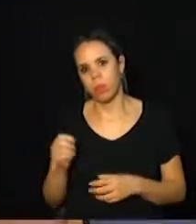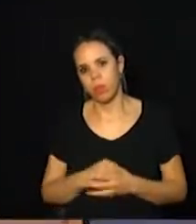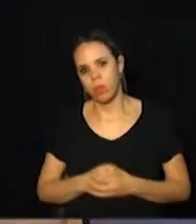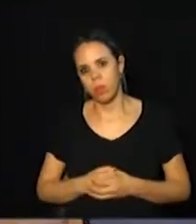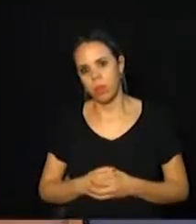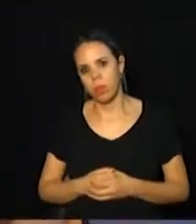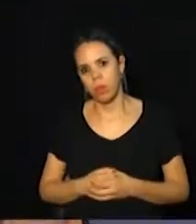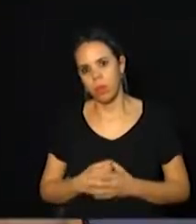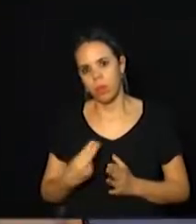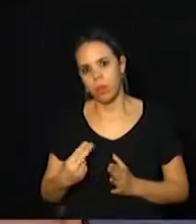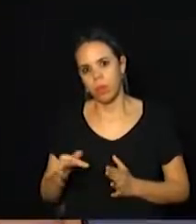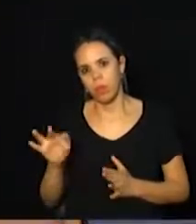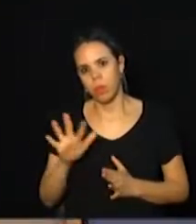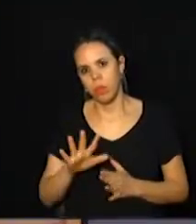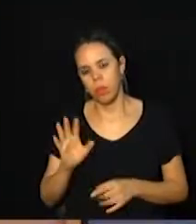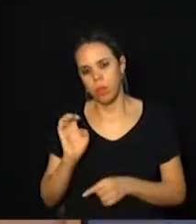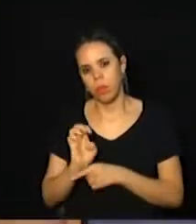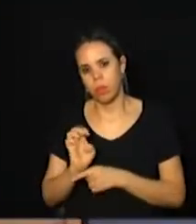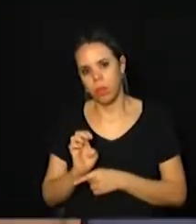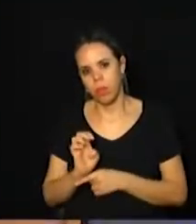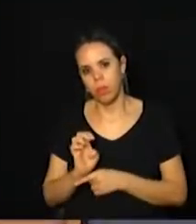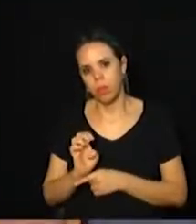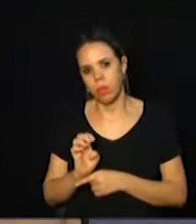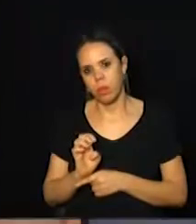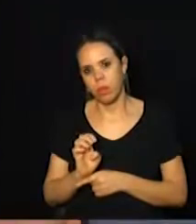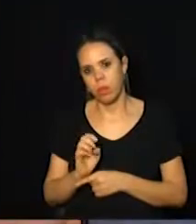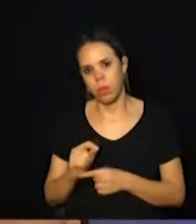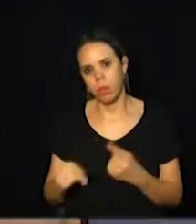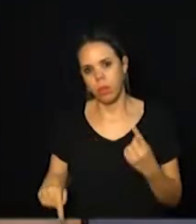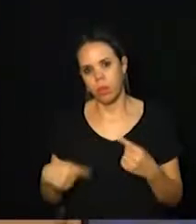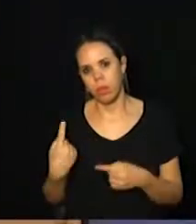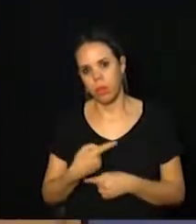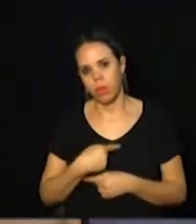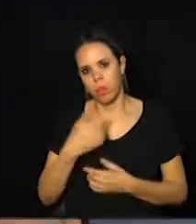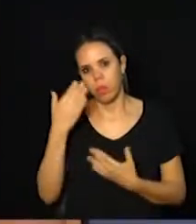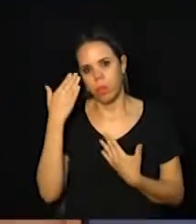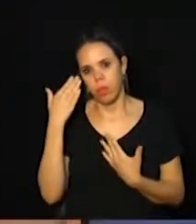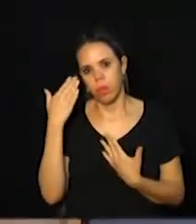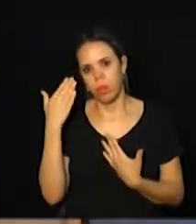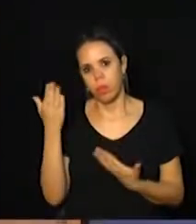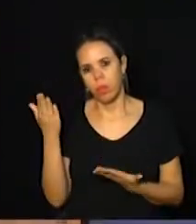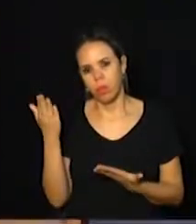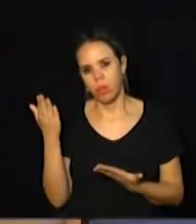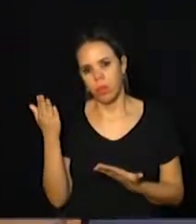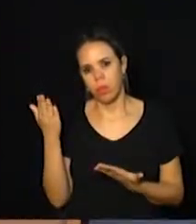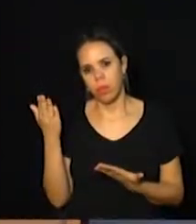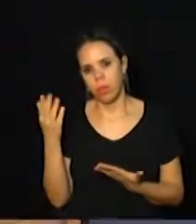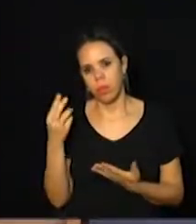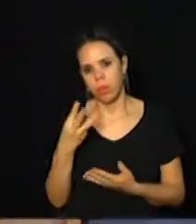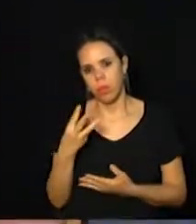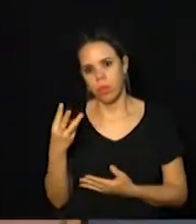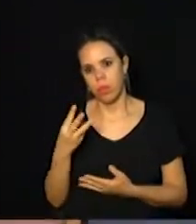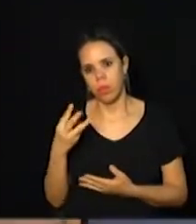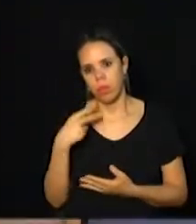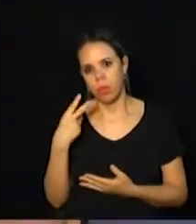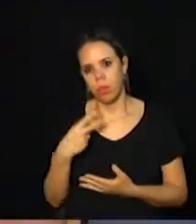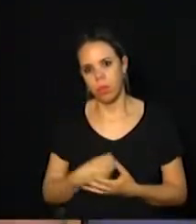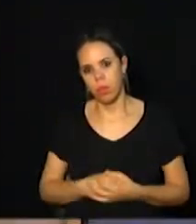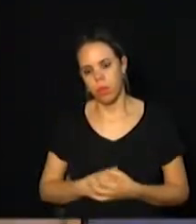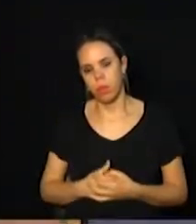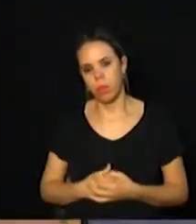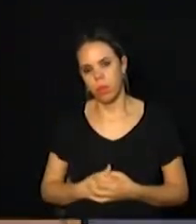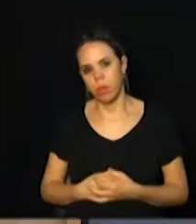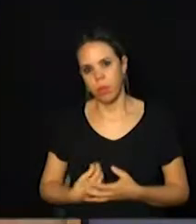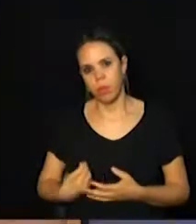em nome da Federação Estadual Nós deixamos aqui a nossa gratidão 33 vereadores